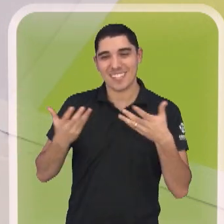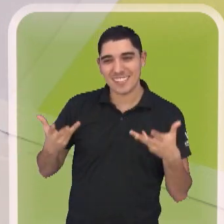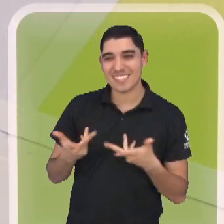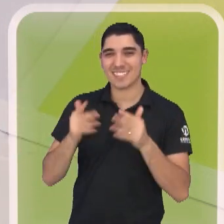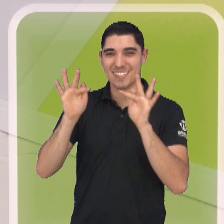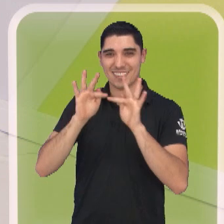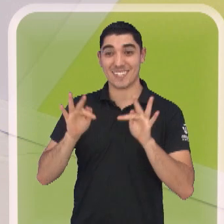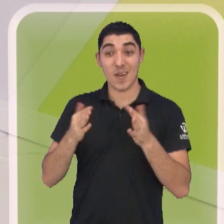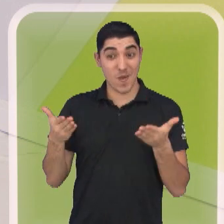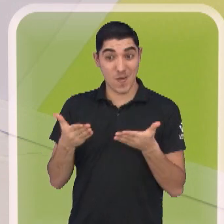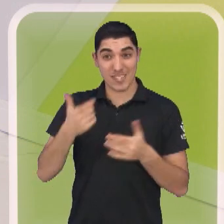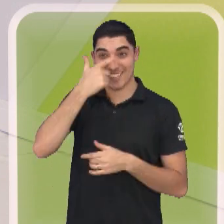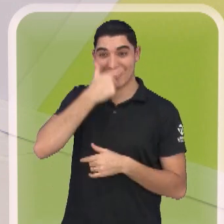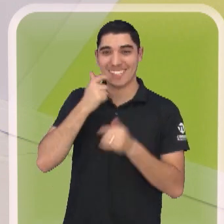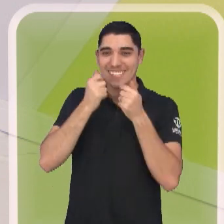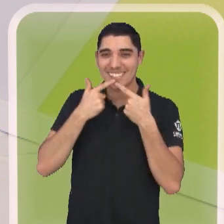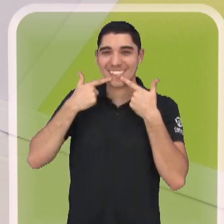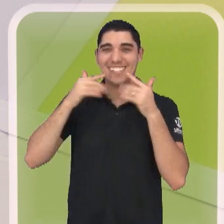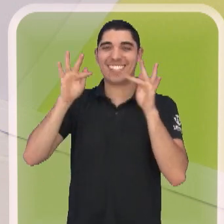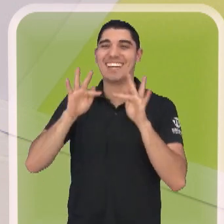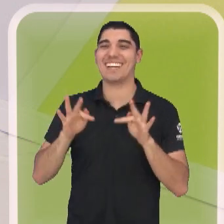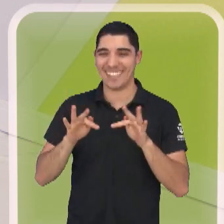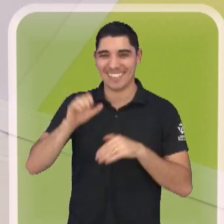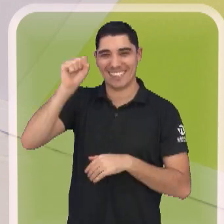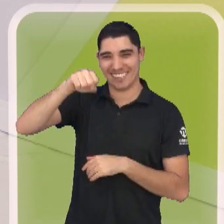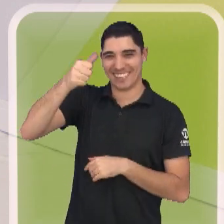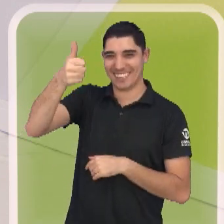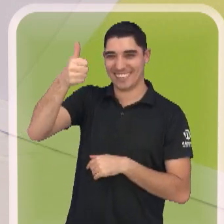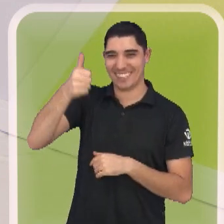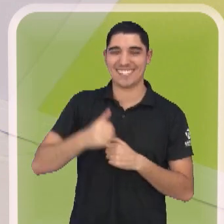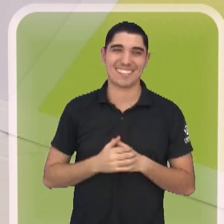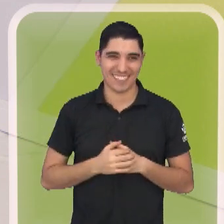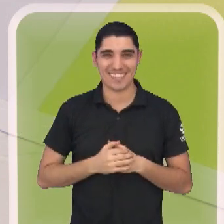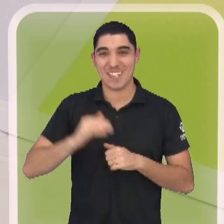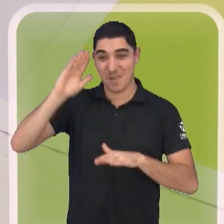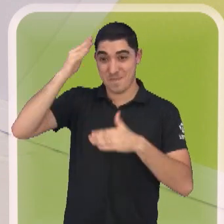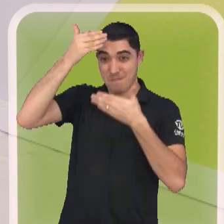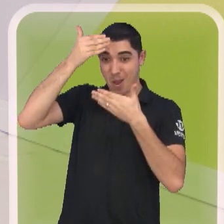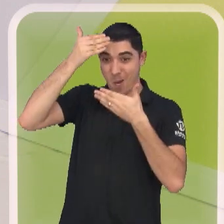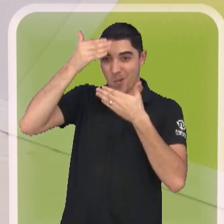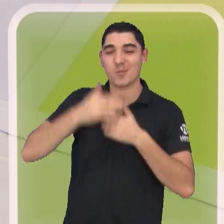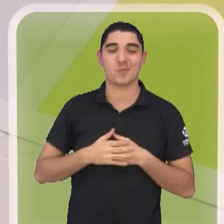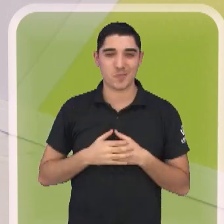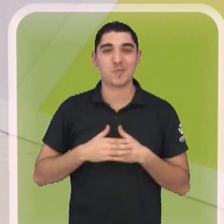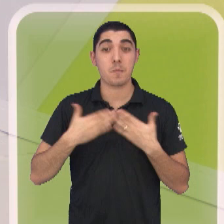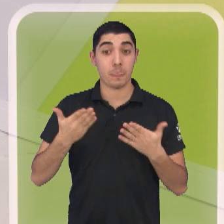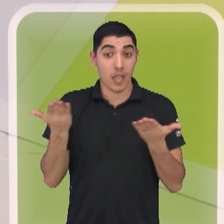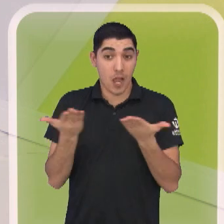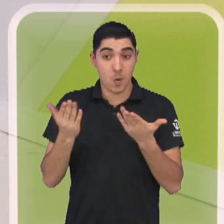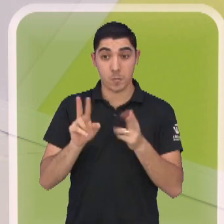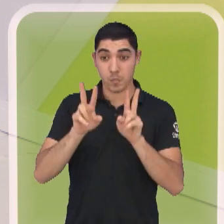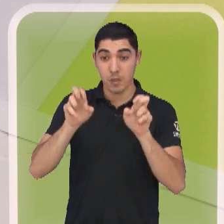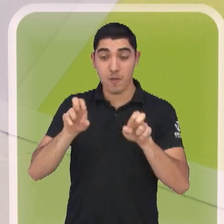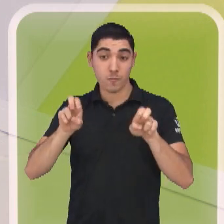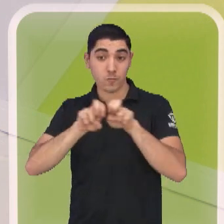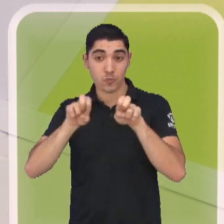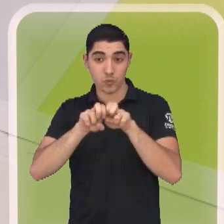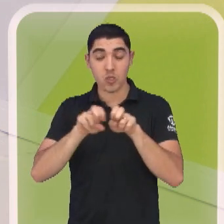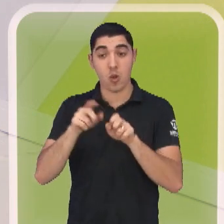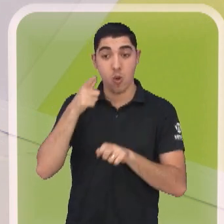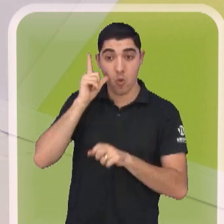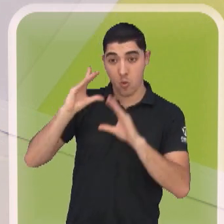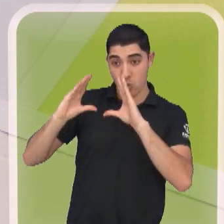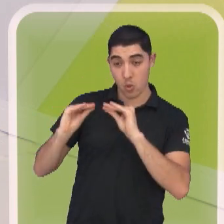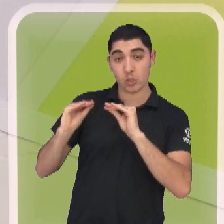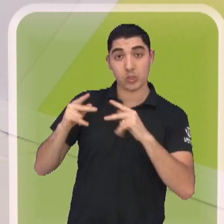feliz tá felizão também com o nosso Marrocos e olha só a gente começa a hora do Esporte de hoje falando de futsal ontem à noite o São José